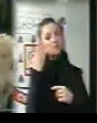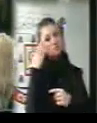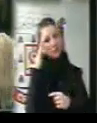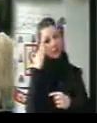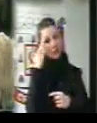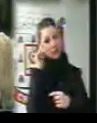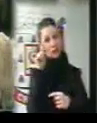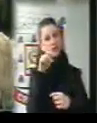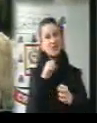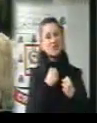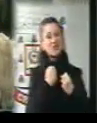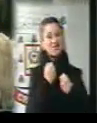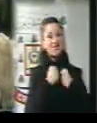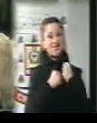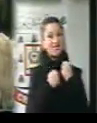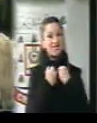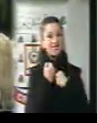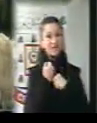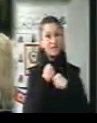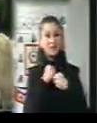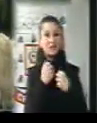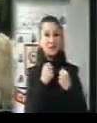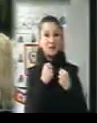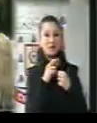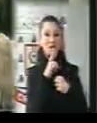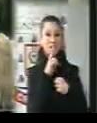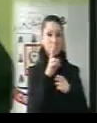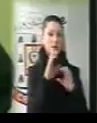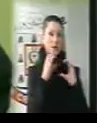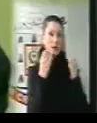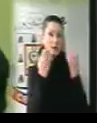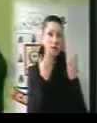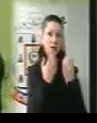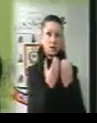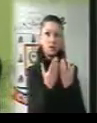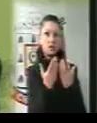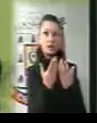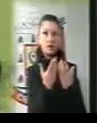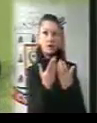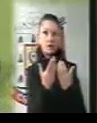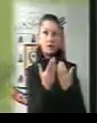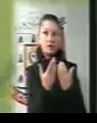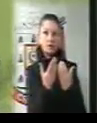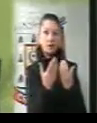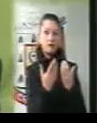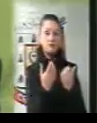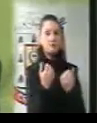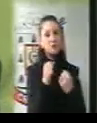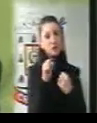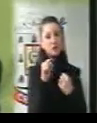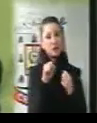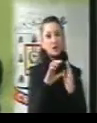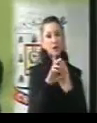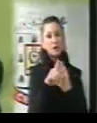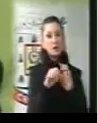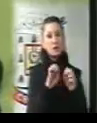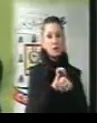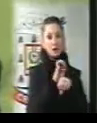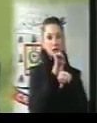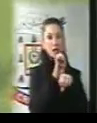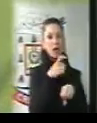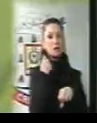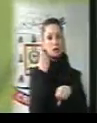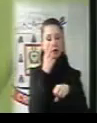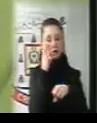sua angústia, né, de atender a comunidade. Com certeza absoluta, assim que será estadualizada, nós vamos